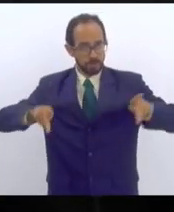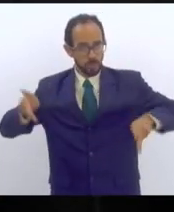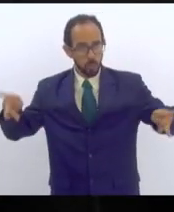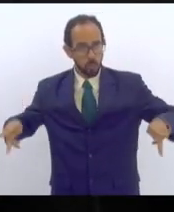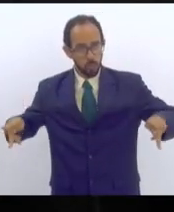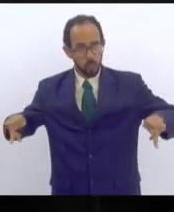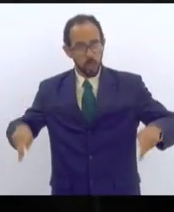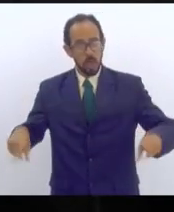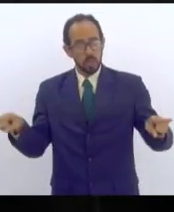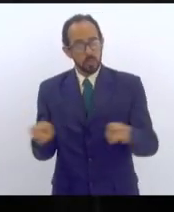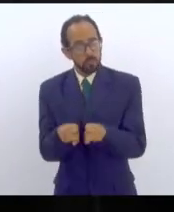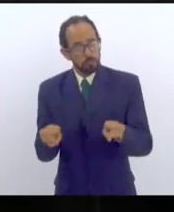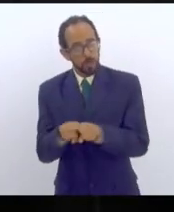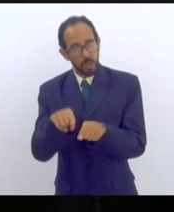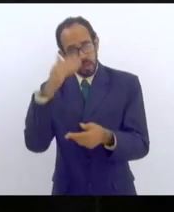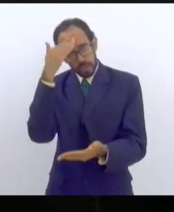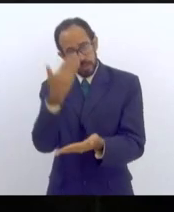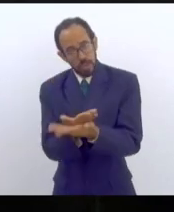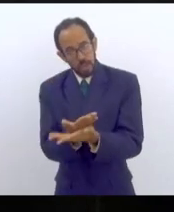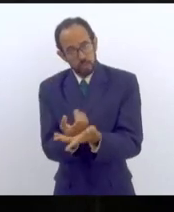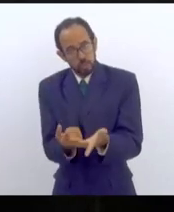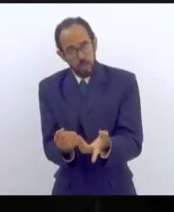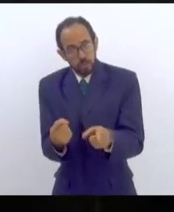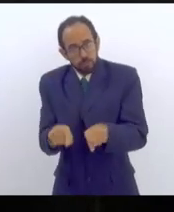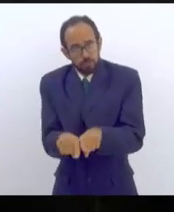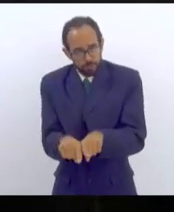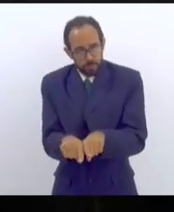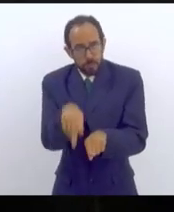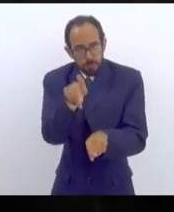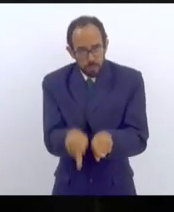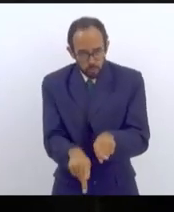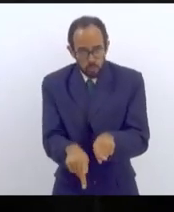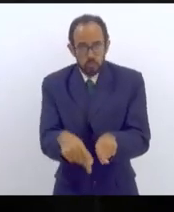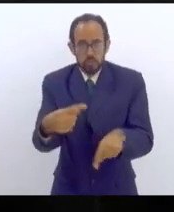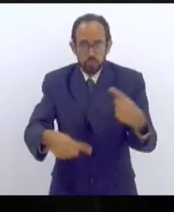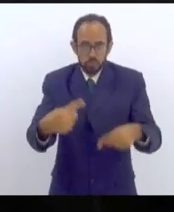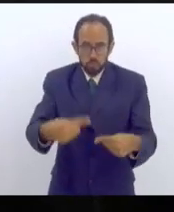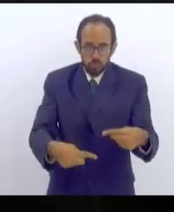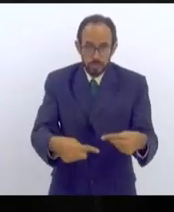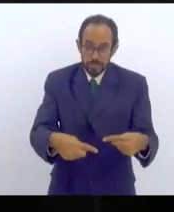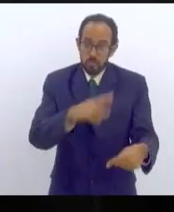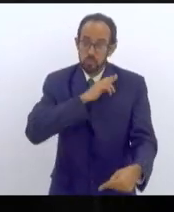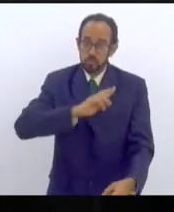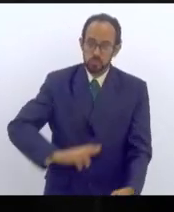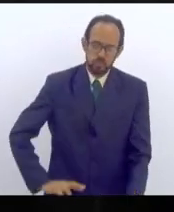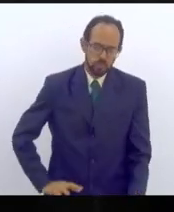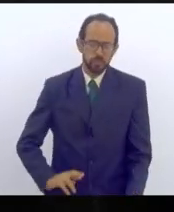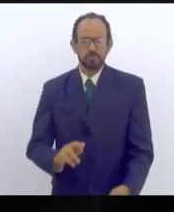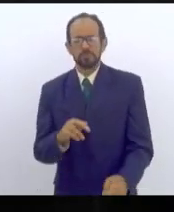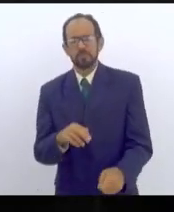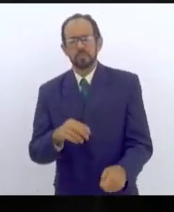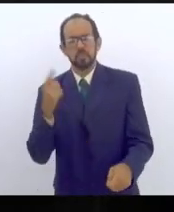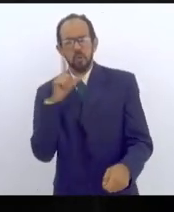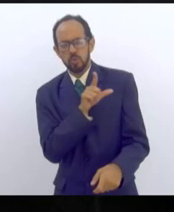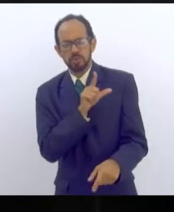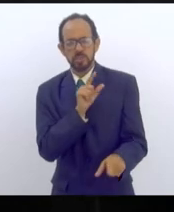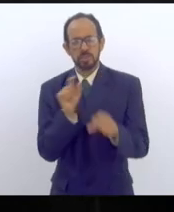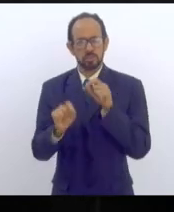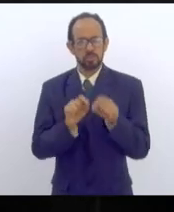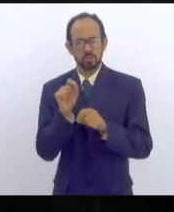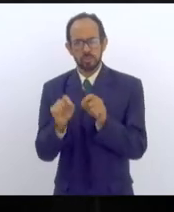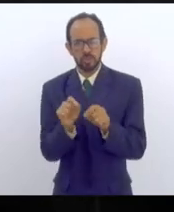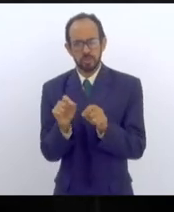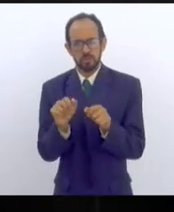aliado a pessoas, políticos e partidos republicanos, possamos iniciar um